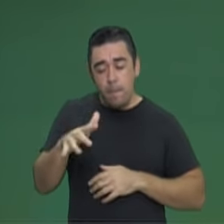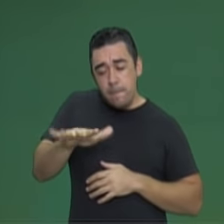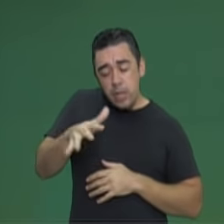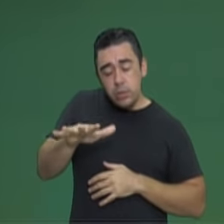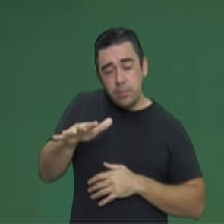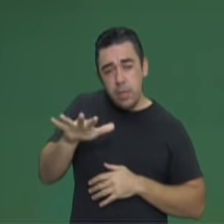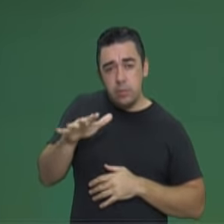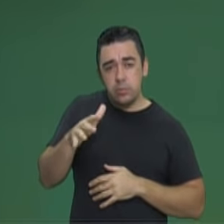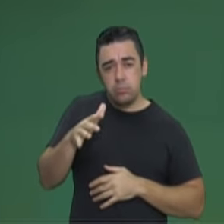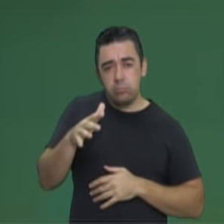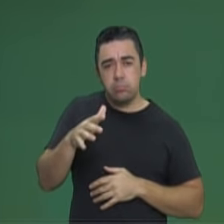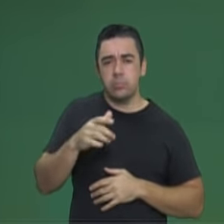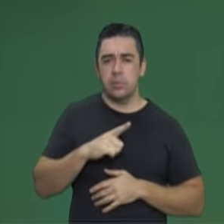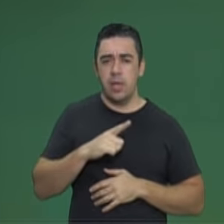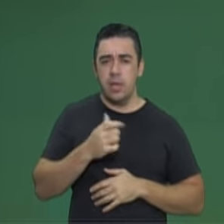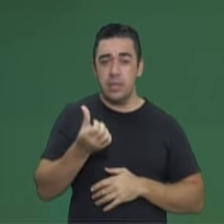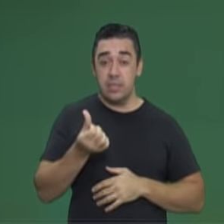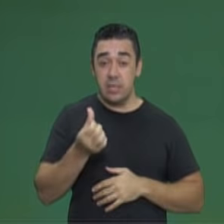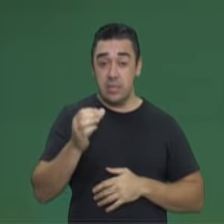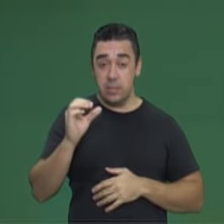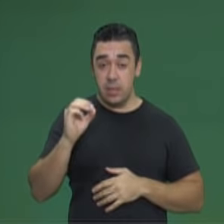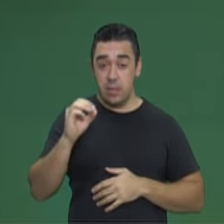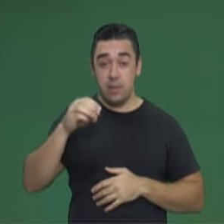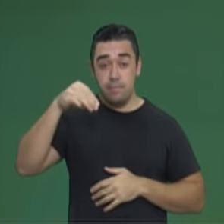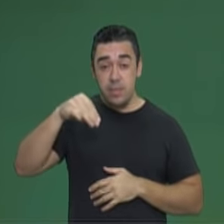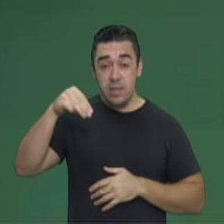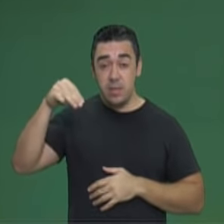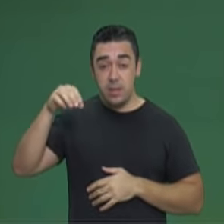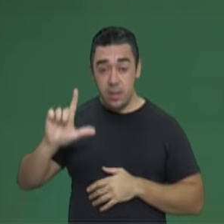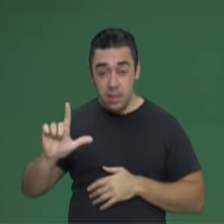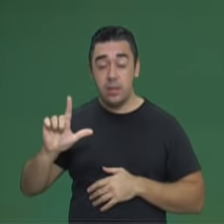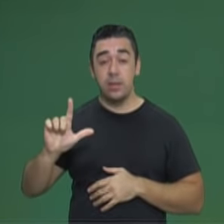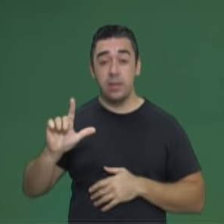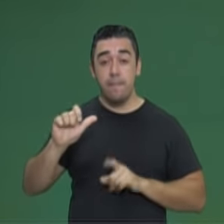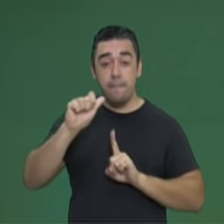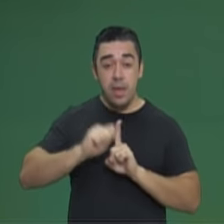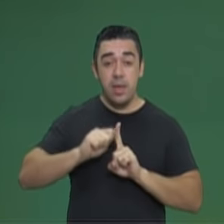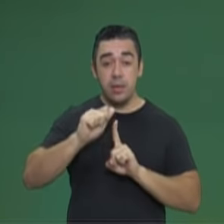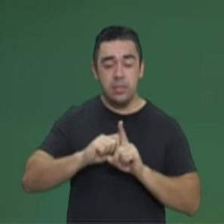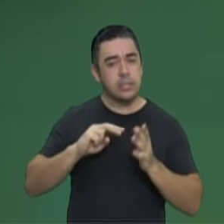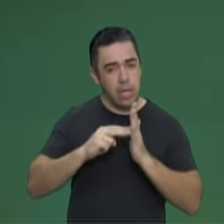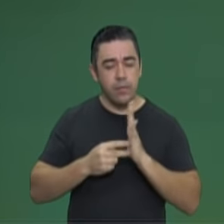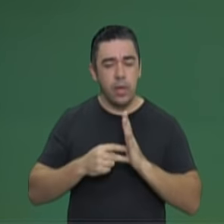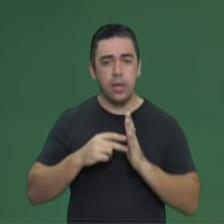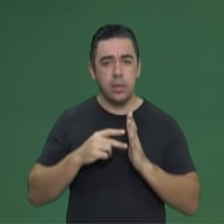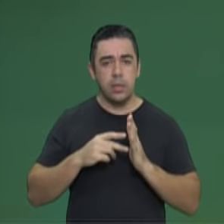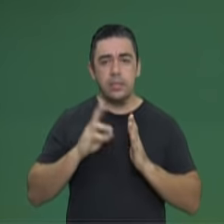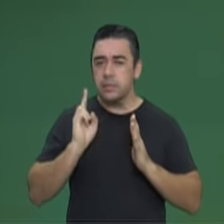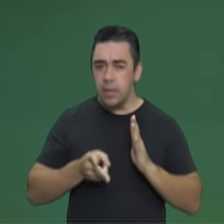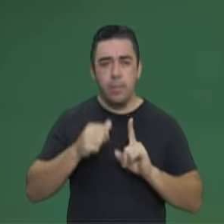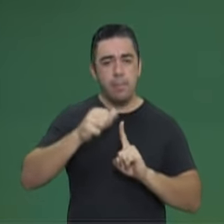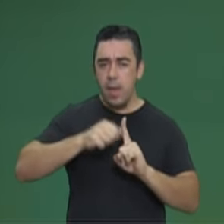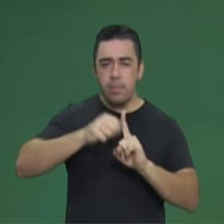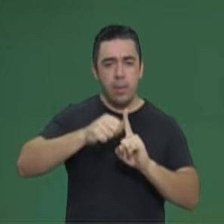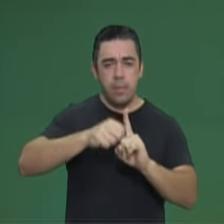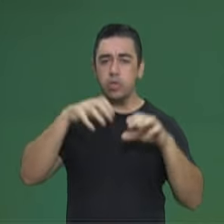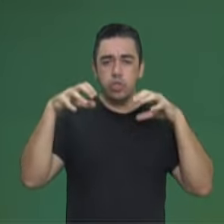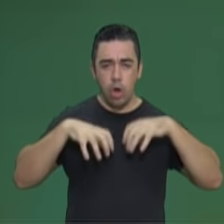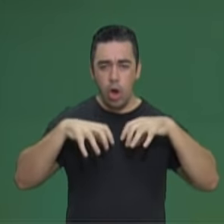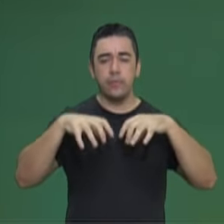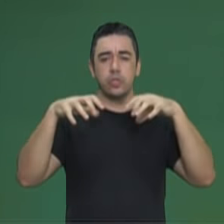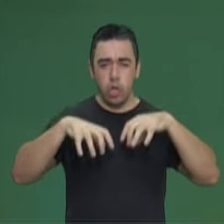de pelo menos 60 milímetros em cada mês. Quer dizer que todos os meses chove e pelo menos chove